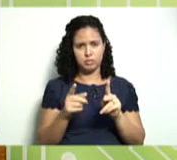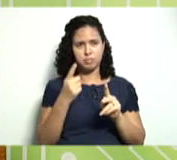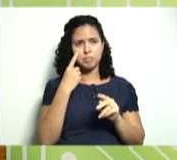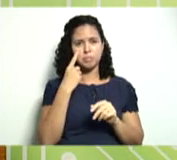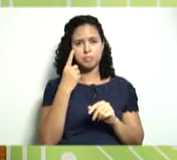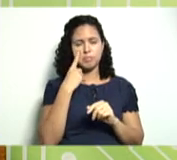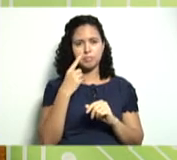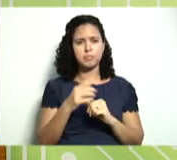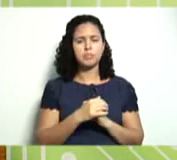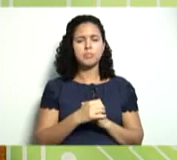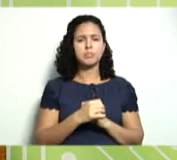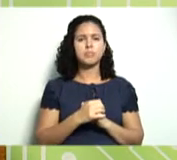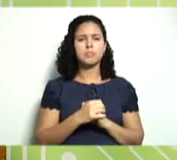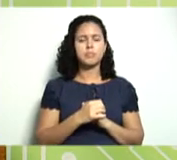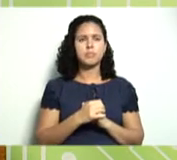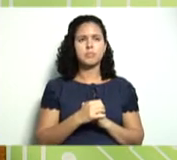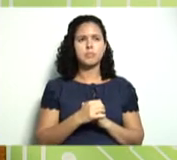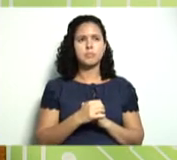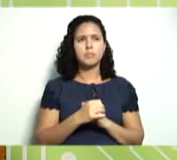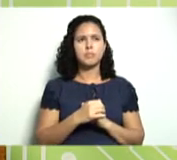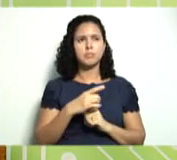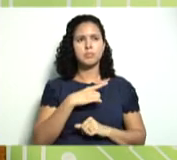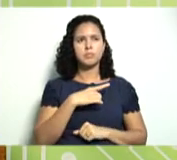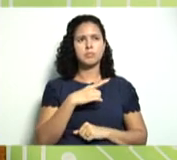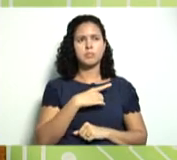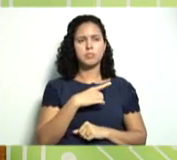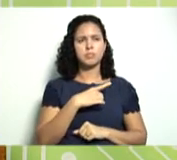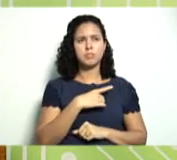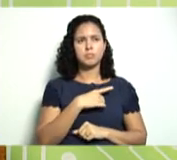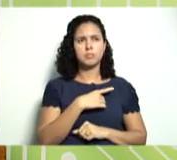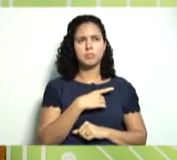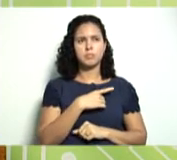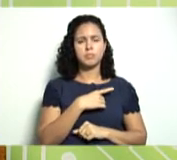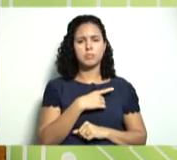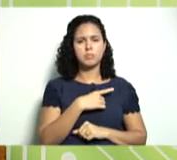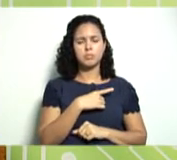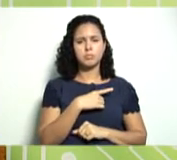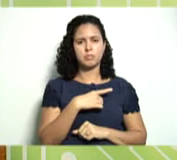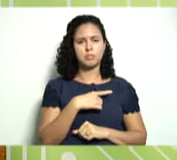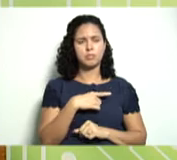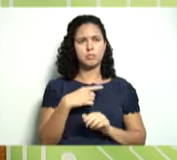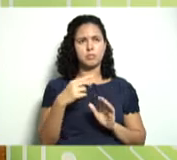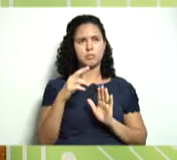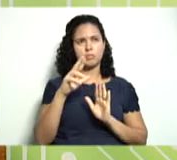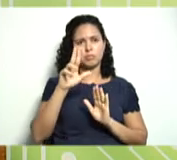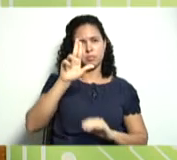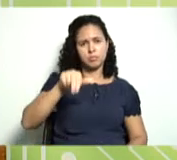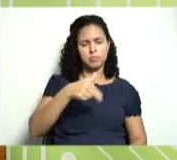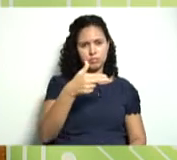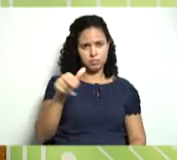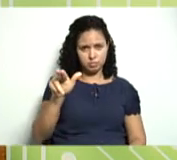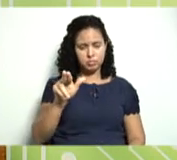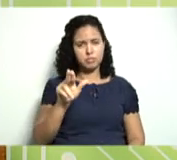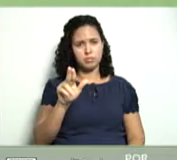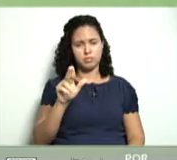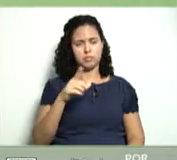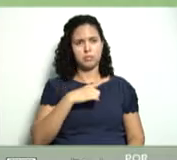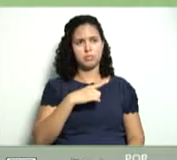bem ó eu tenho uma formatação aqui ó ó